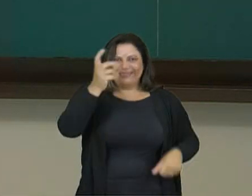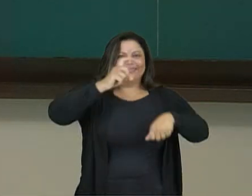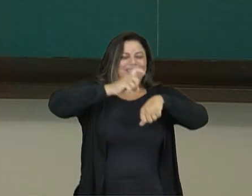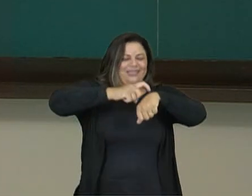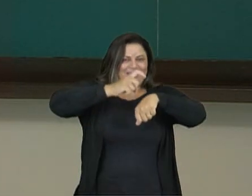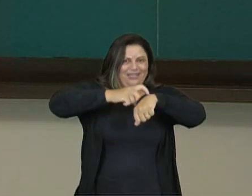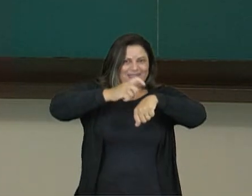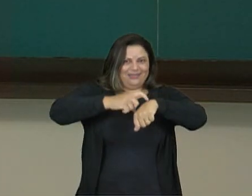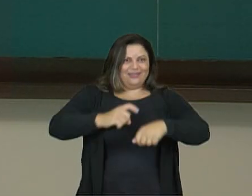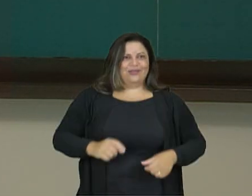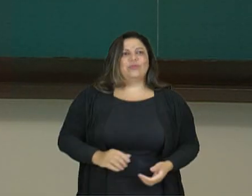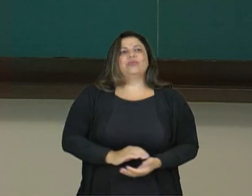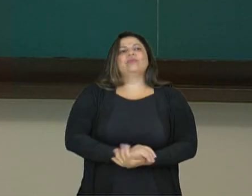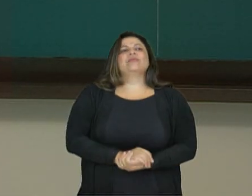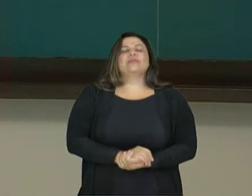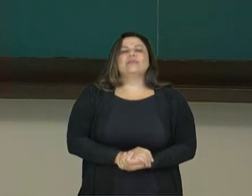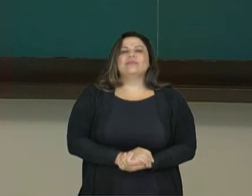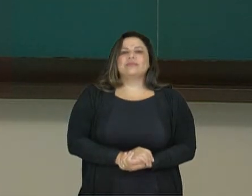né?